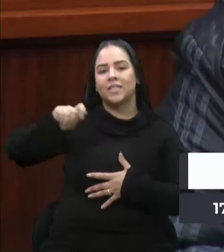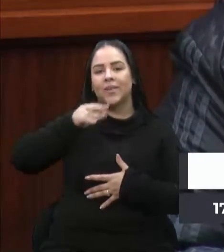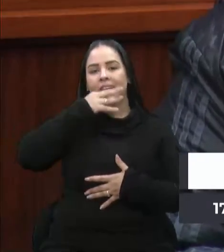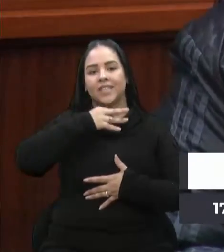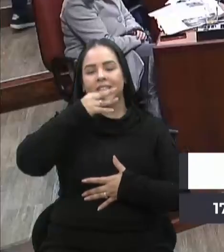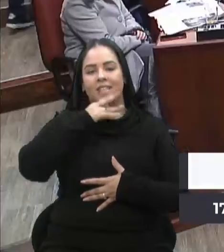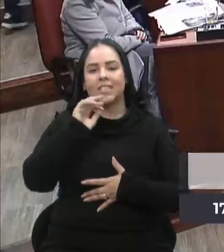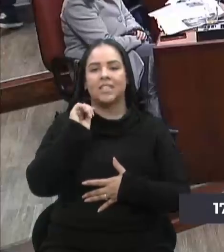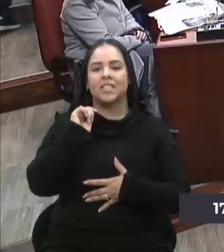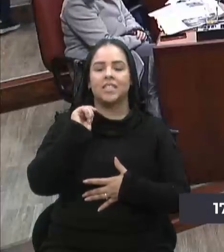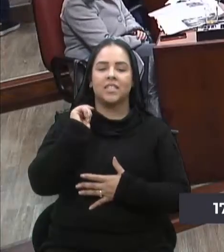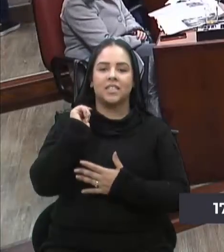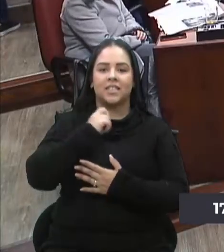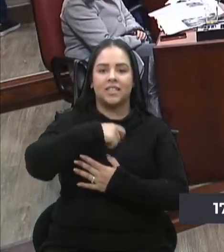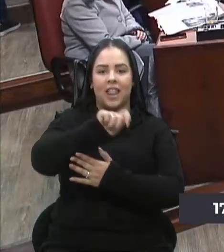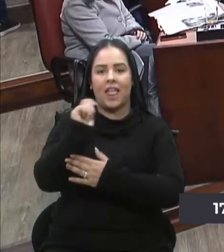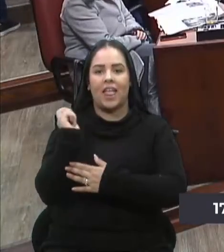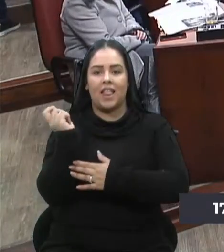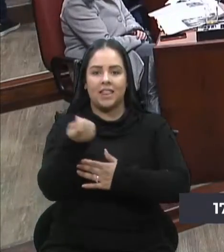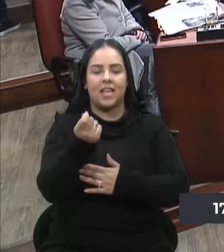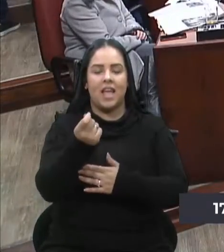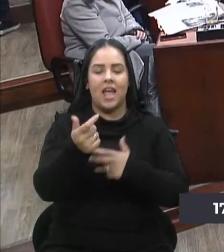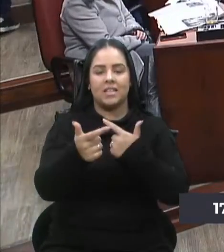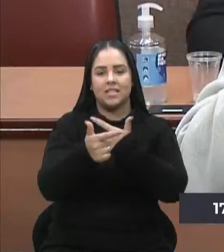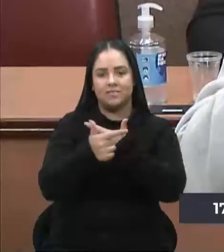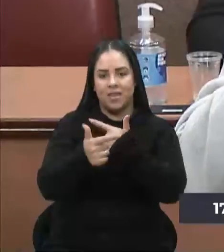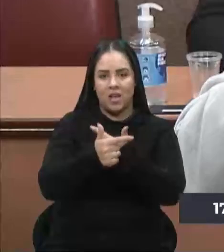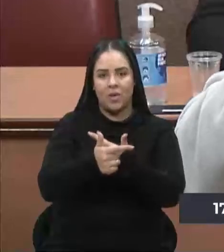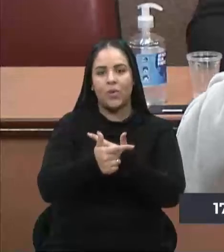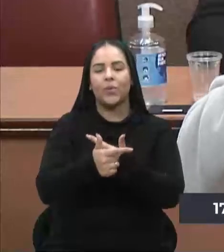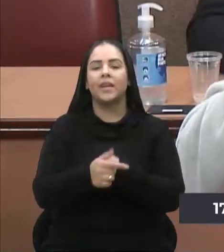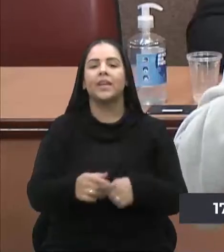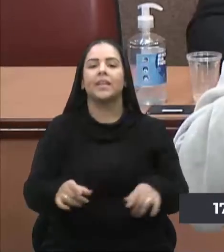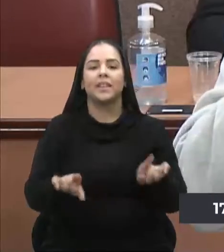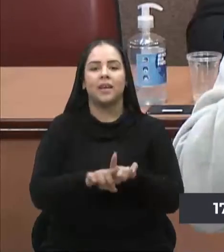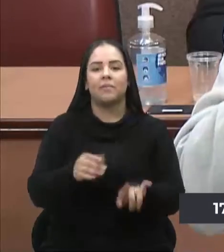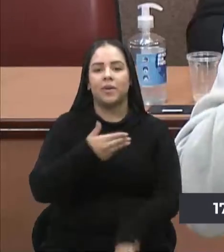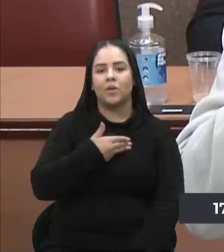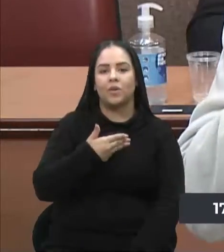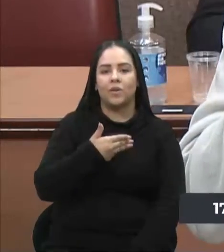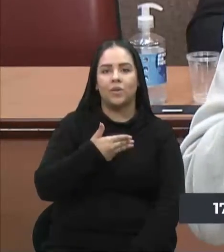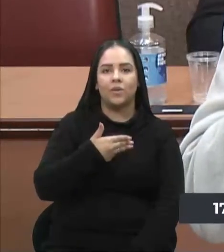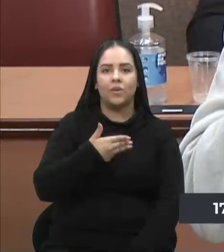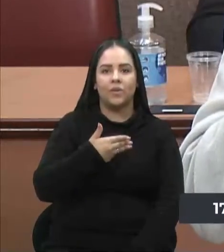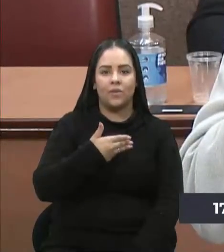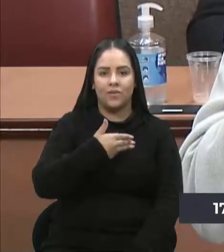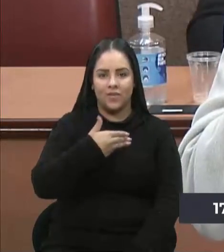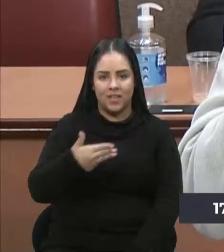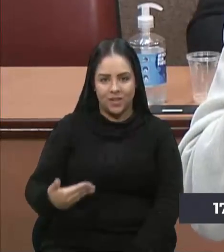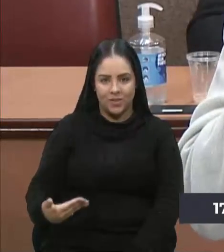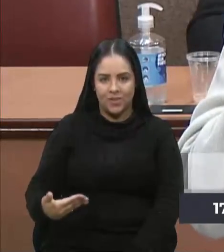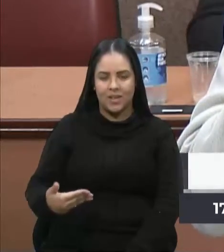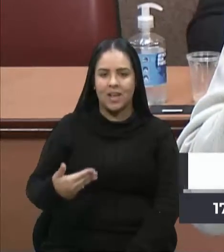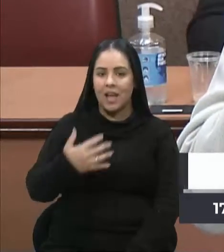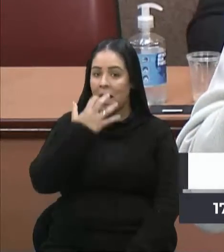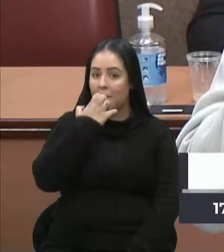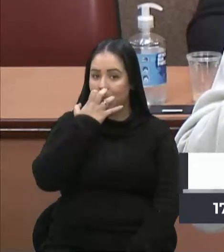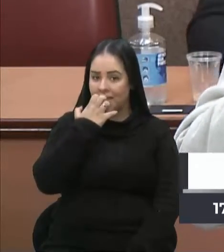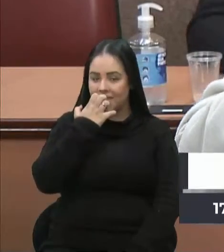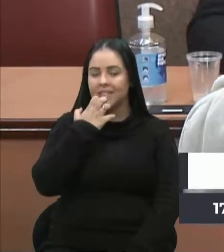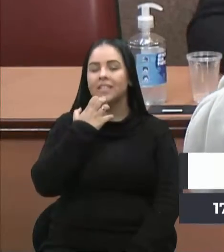tênis a secretaria de esporte e lazer e o governador camelos que com as suas turistas de